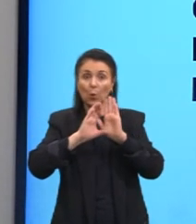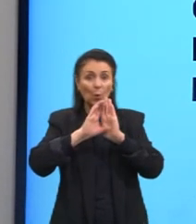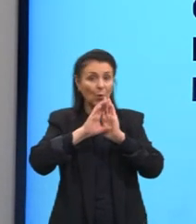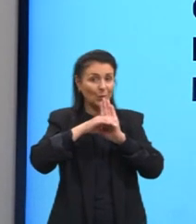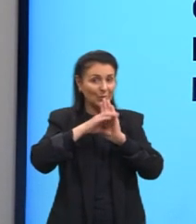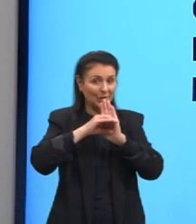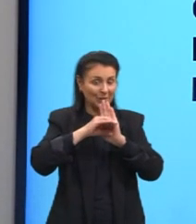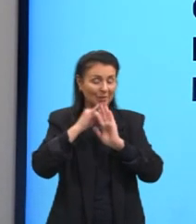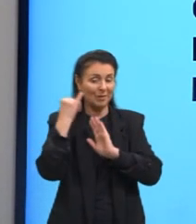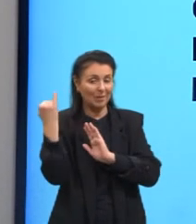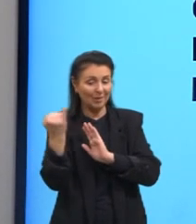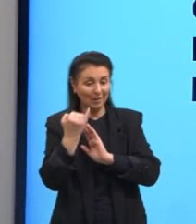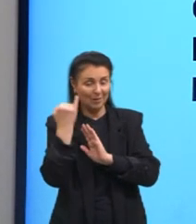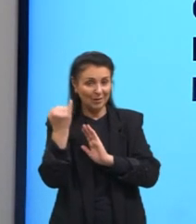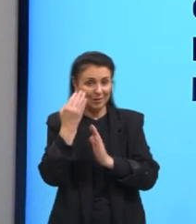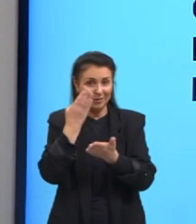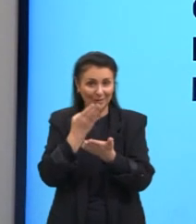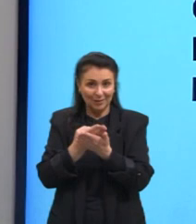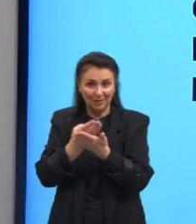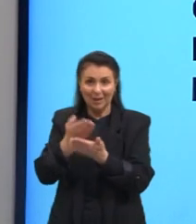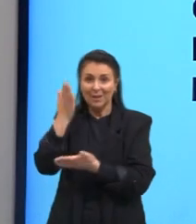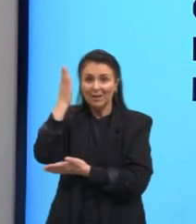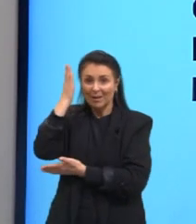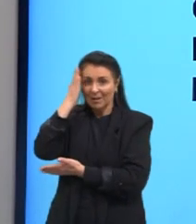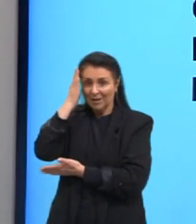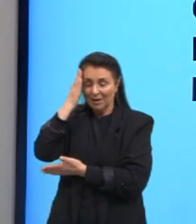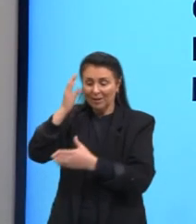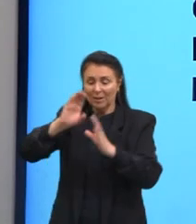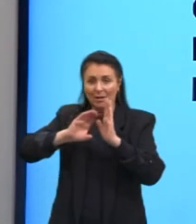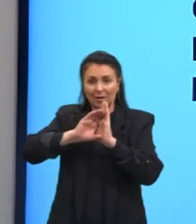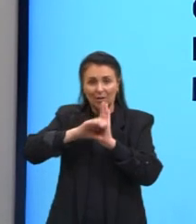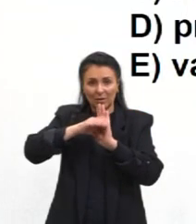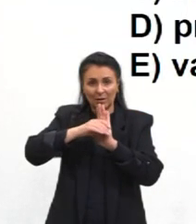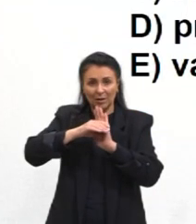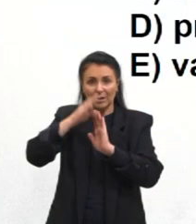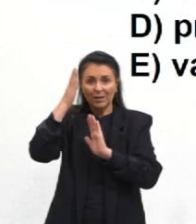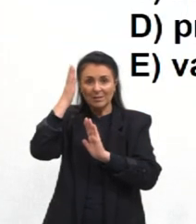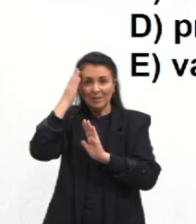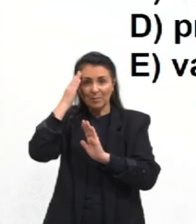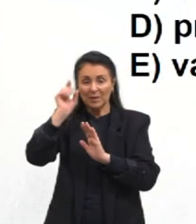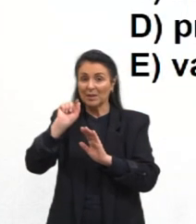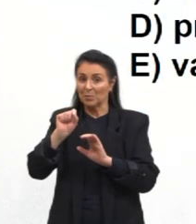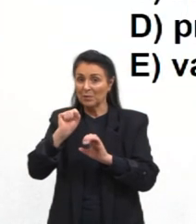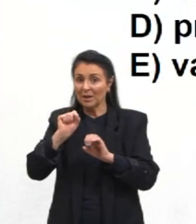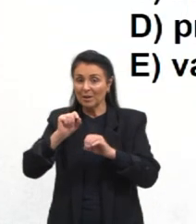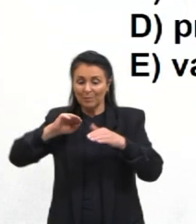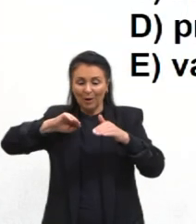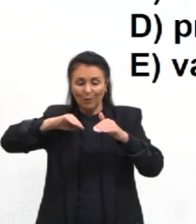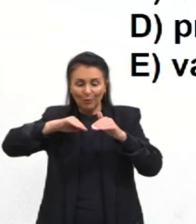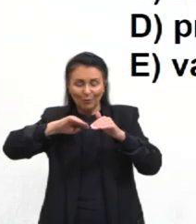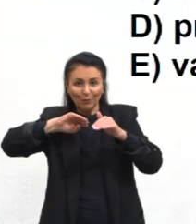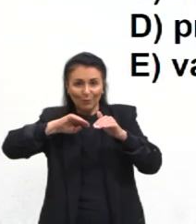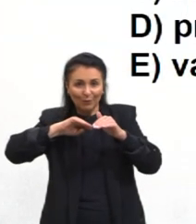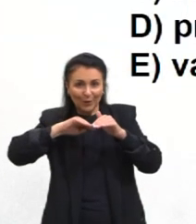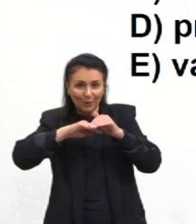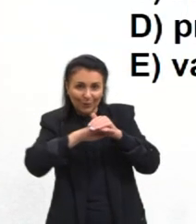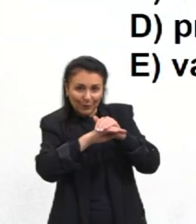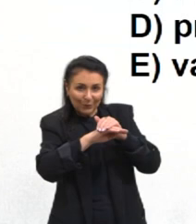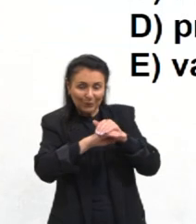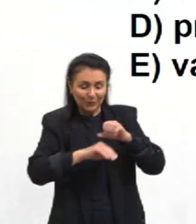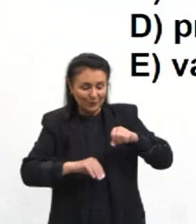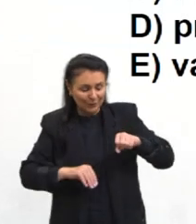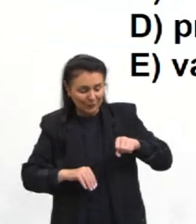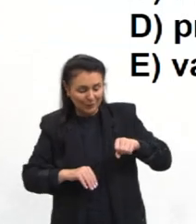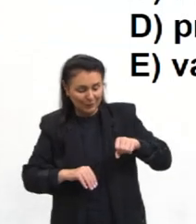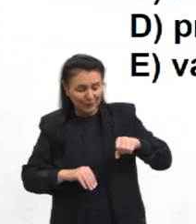tá então tô sabendo esse conceito tu sabe que é para reserva do embrião porque vai